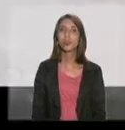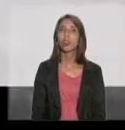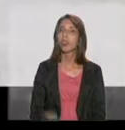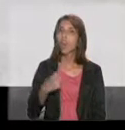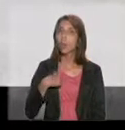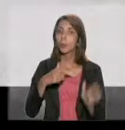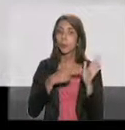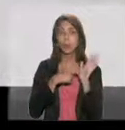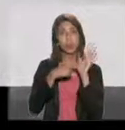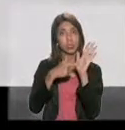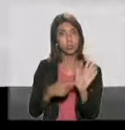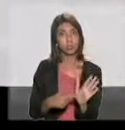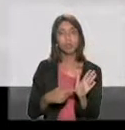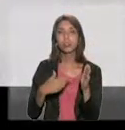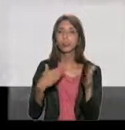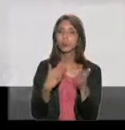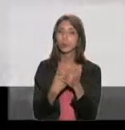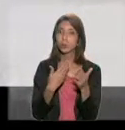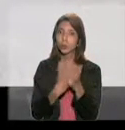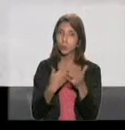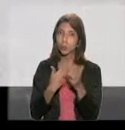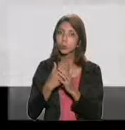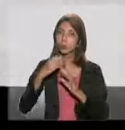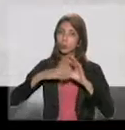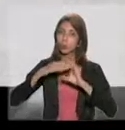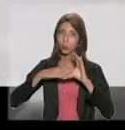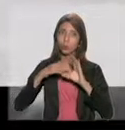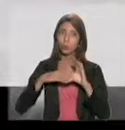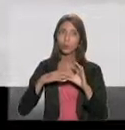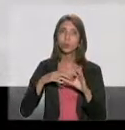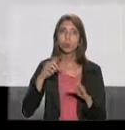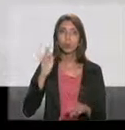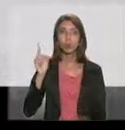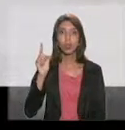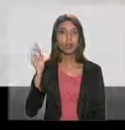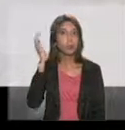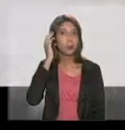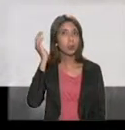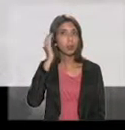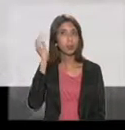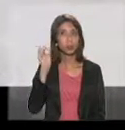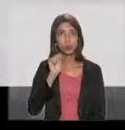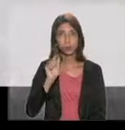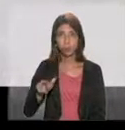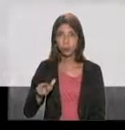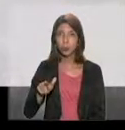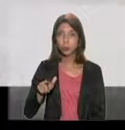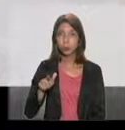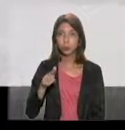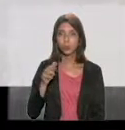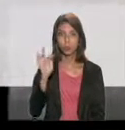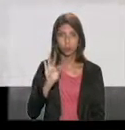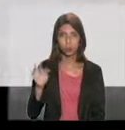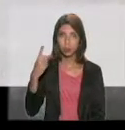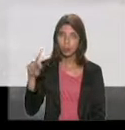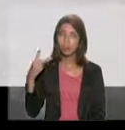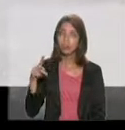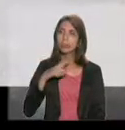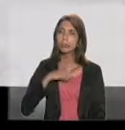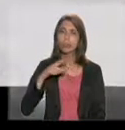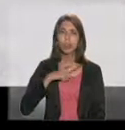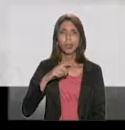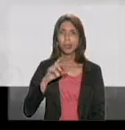distorcidas. Eu apresentei um estudo de caso vivido num concurso público dentro do Instituto Federal do Mato Grosso do Sul,